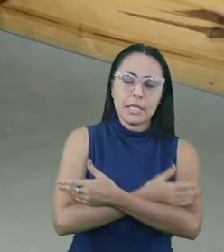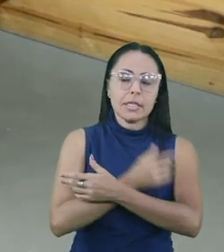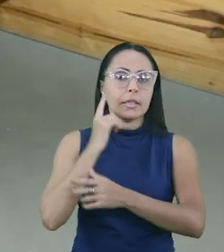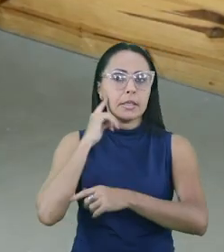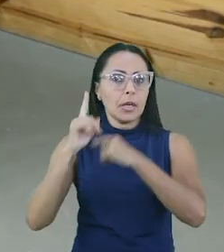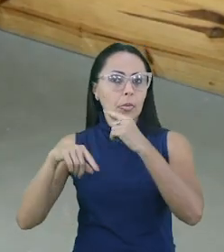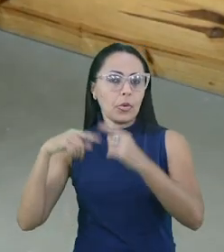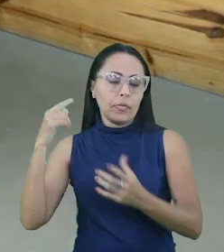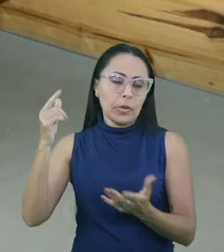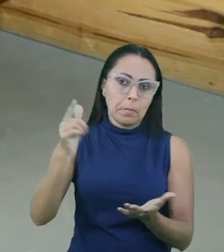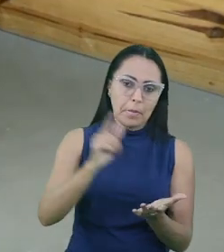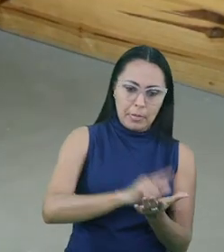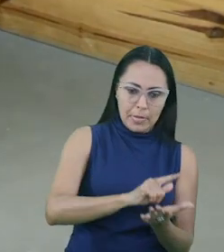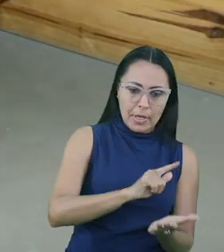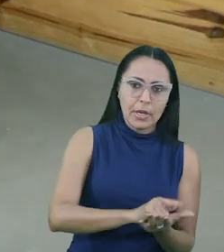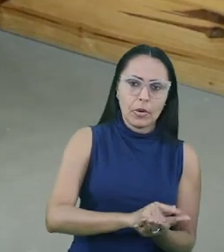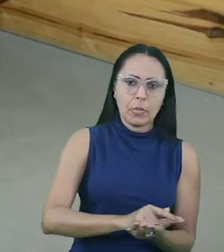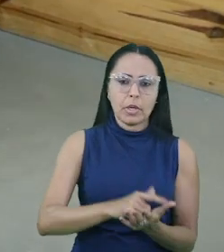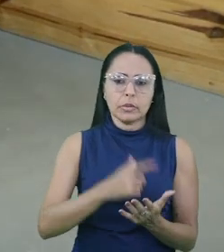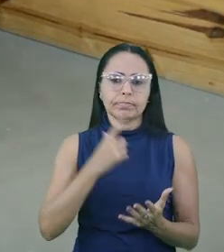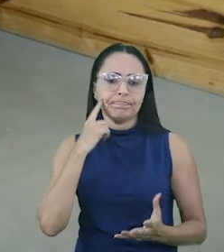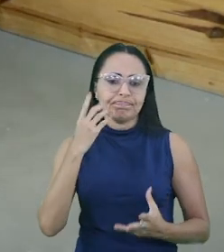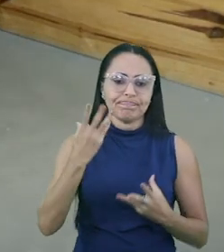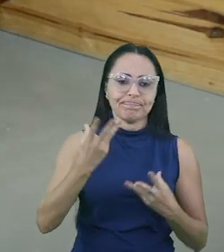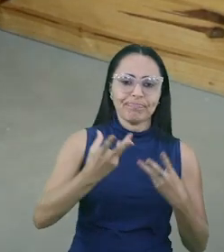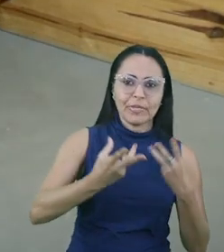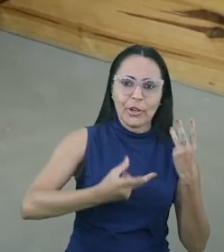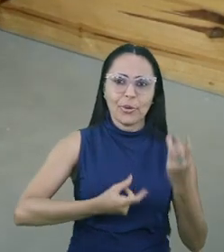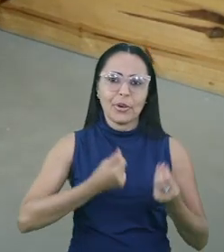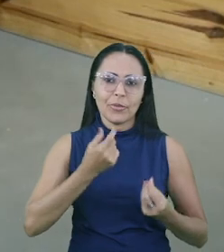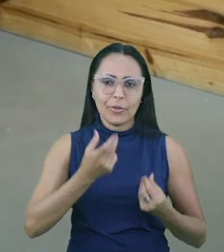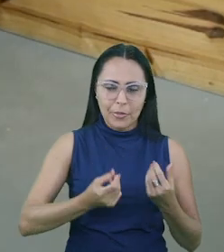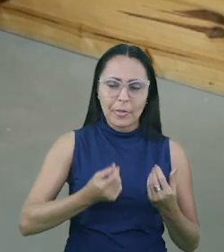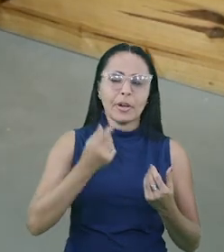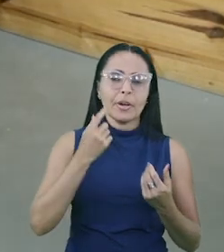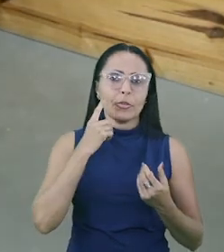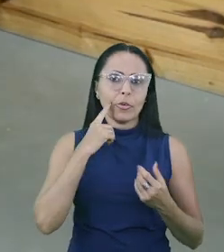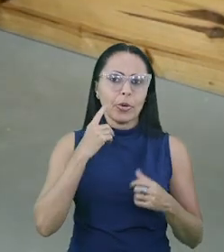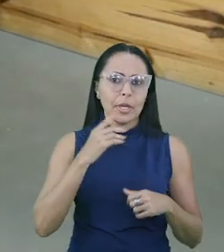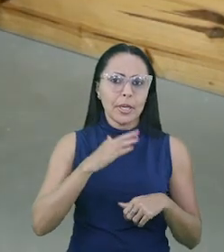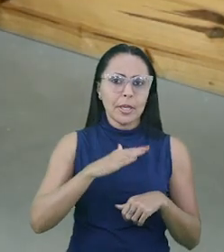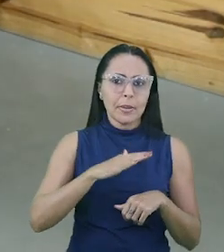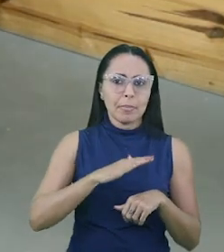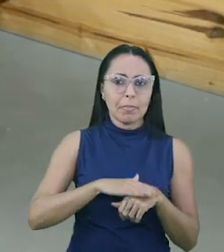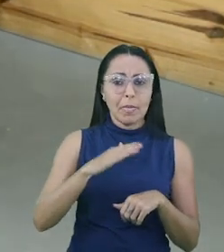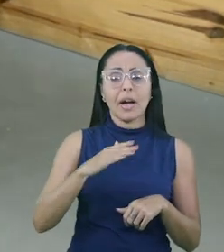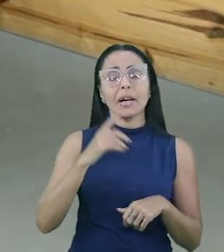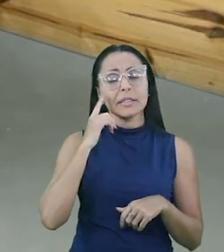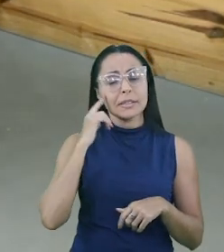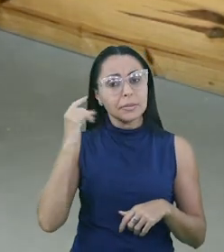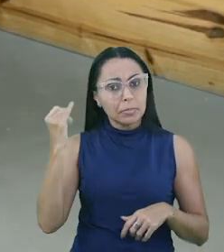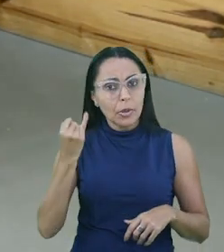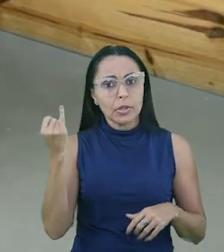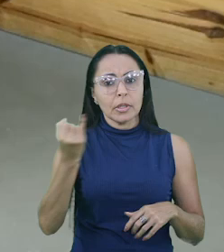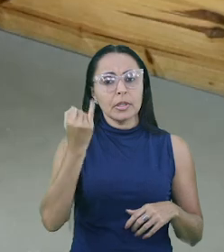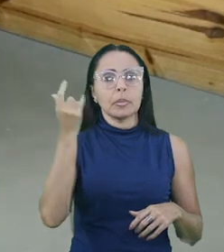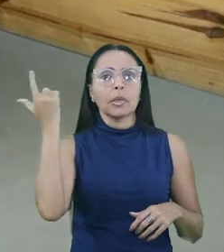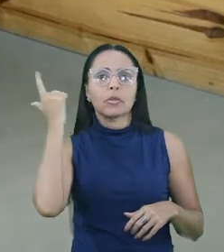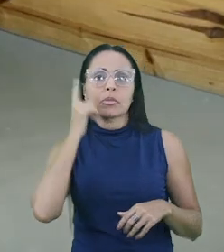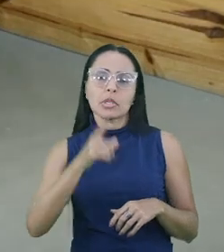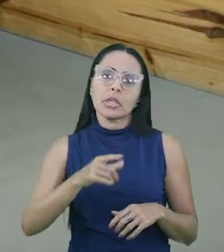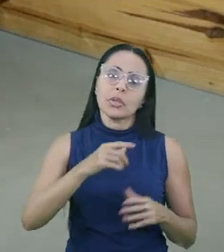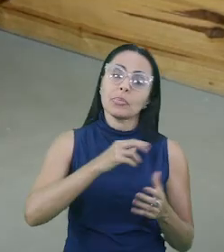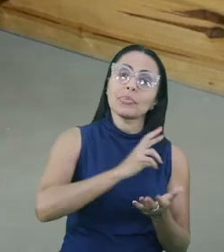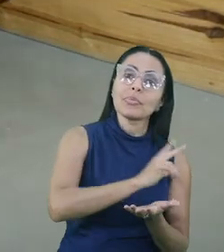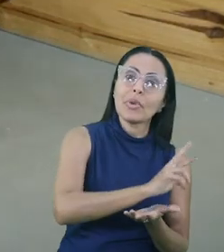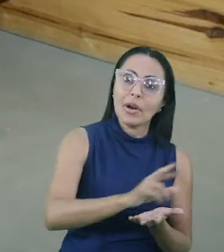papel, mas de alguma forma foi essa coisa que me deu um background mesmo para conseguir explorar